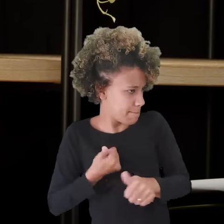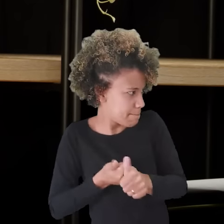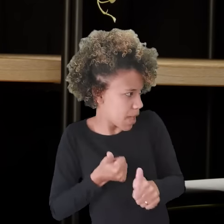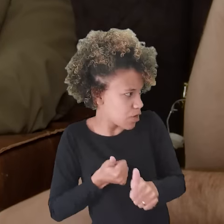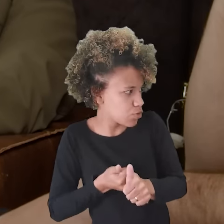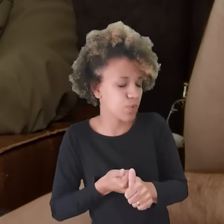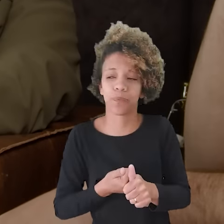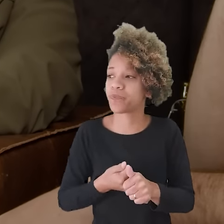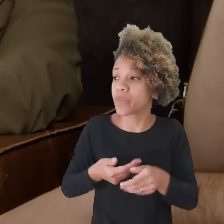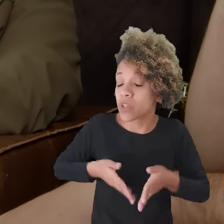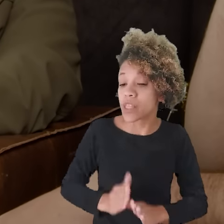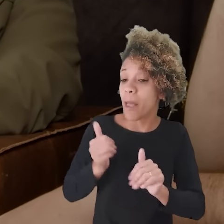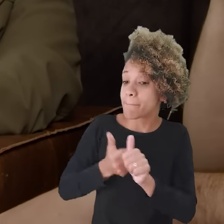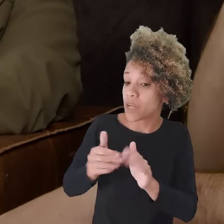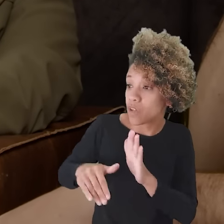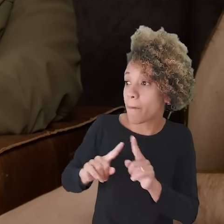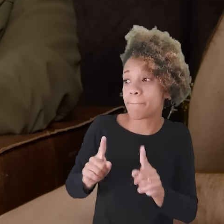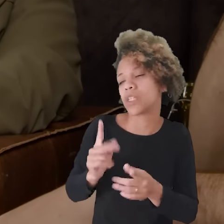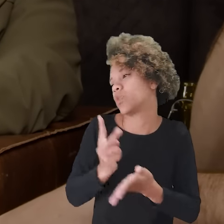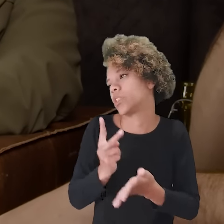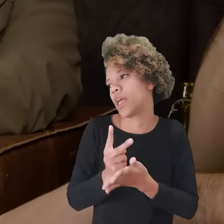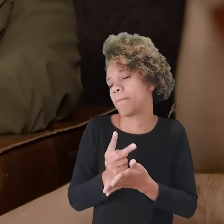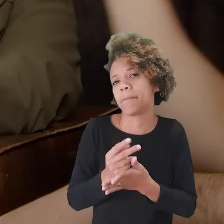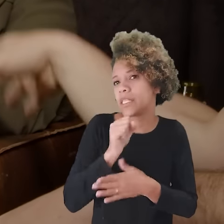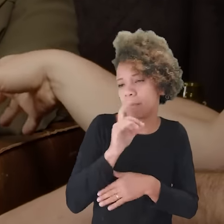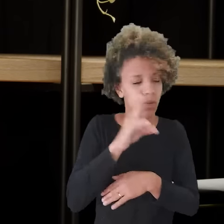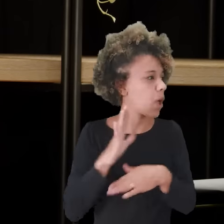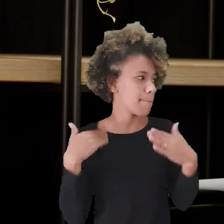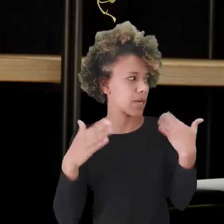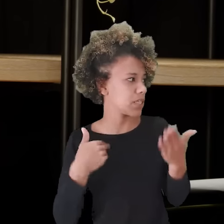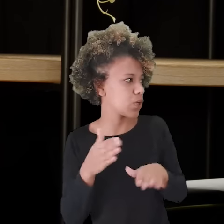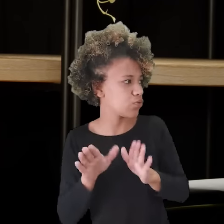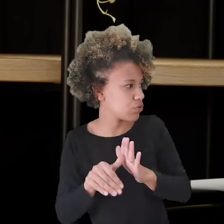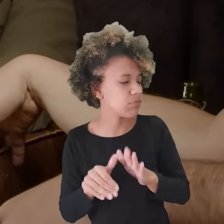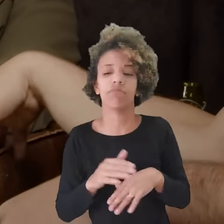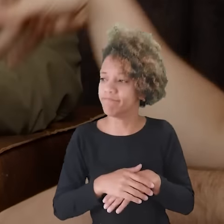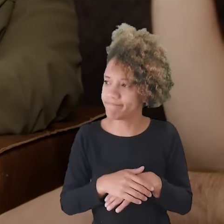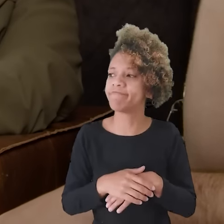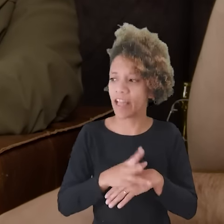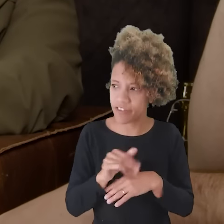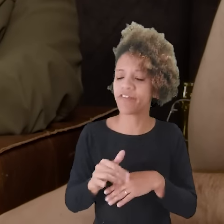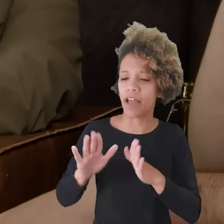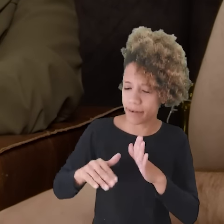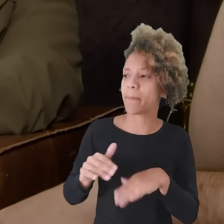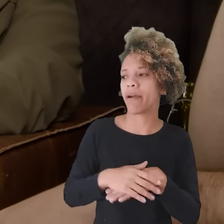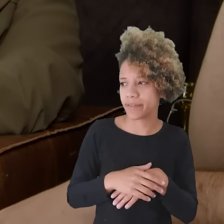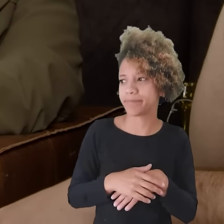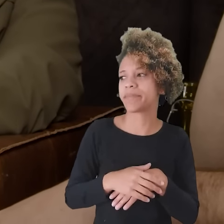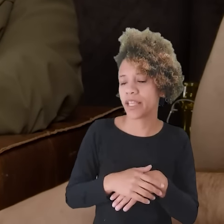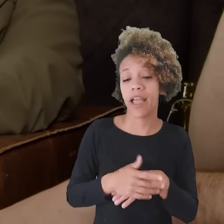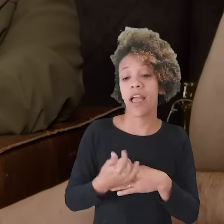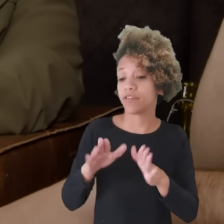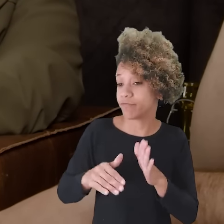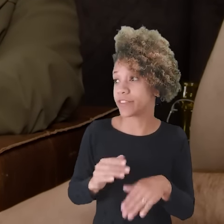frente quando eu nasci eu morava perto do mar mas eu sempre tava um jeito de ir pra semana é um passeio de vocês a gente vai muito na praia a gente vai muito na praia